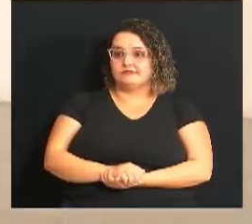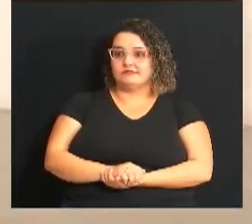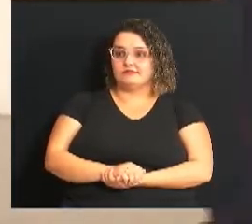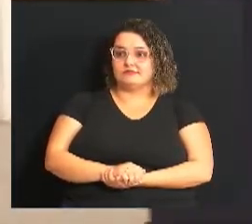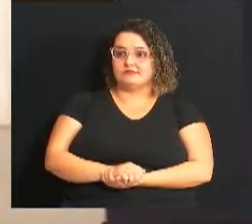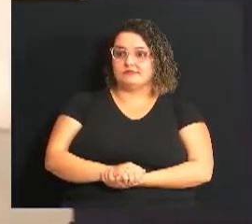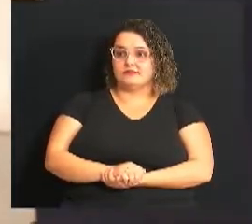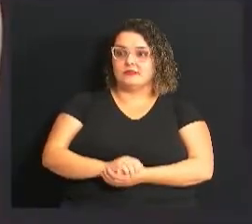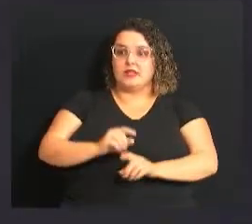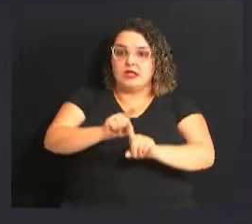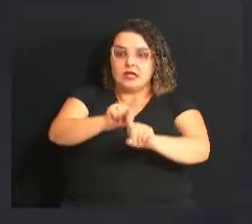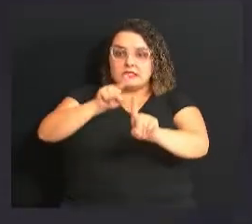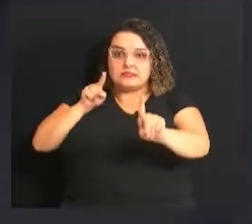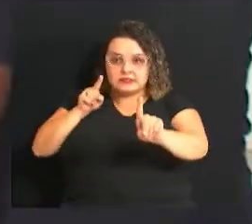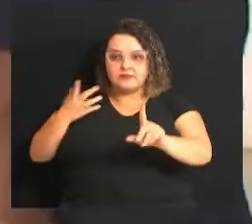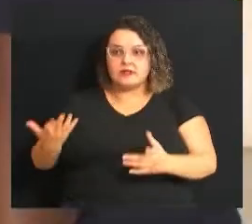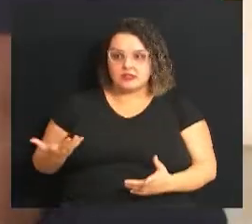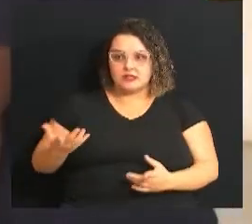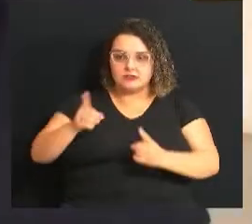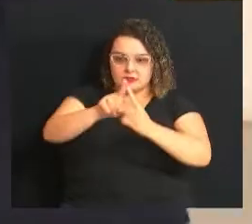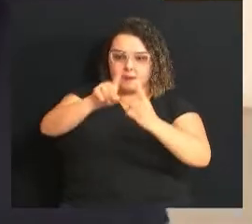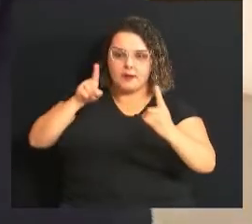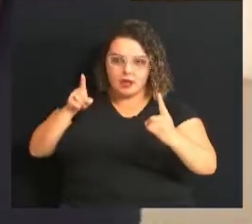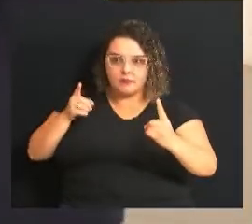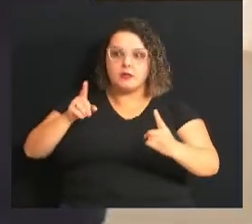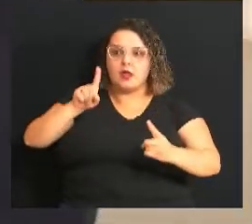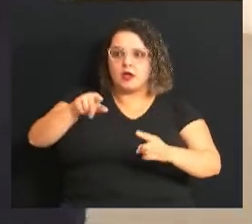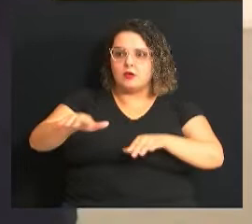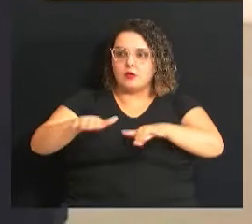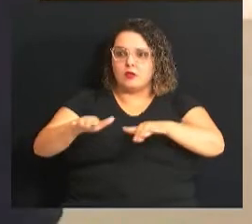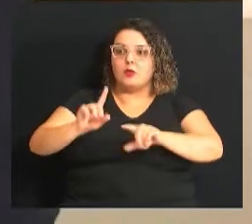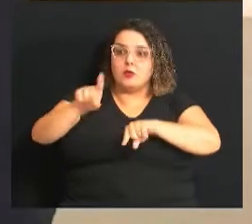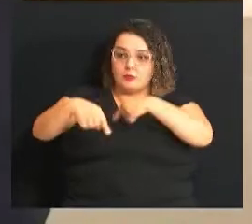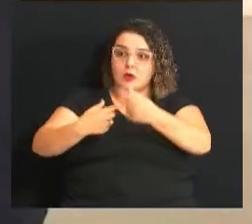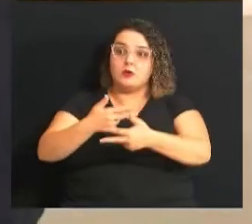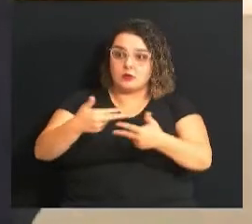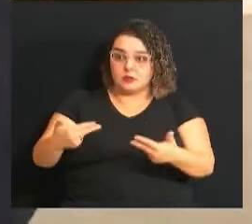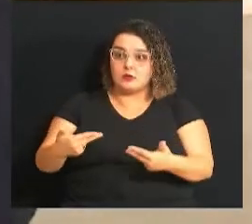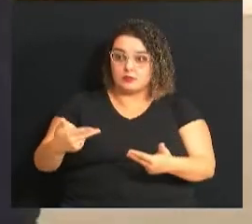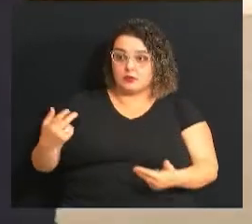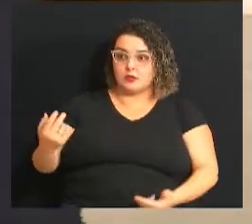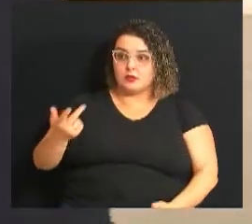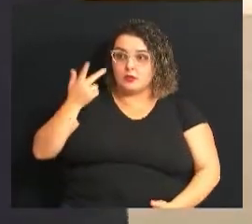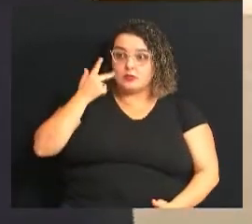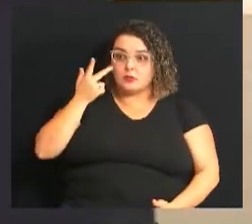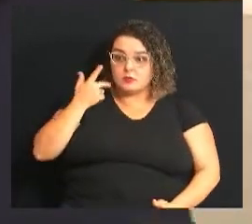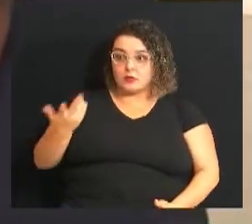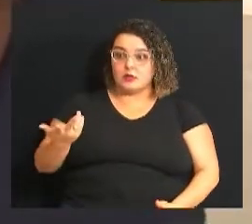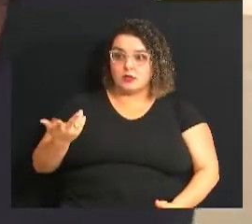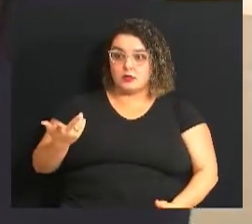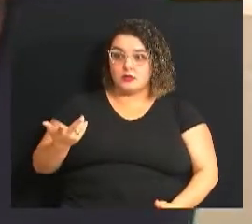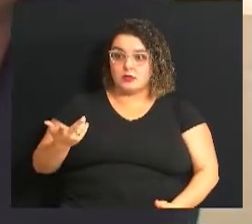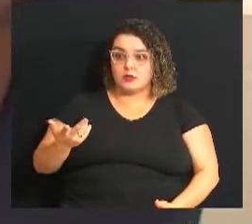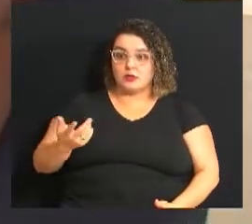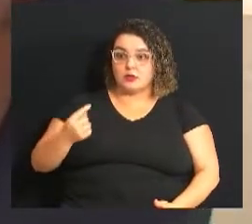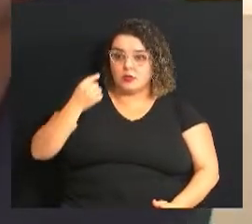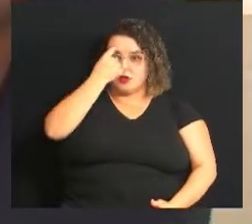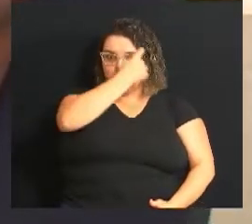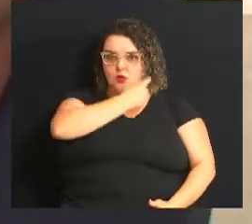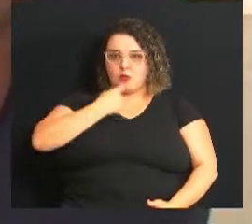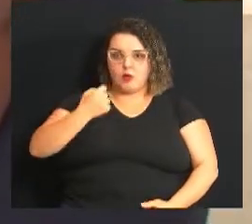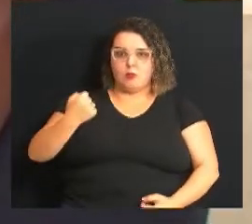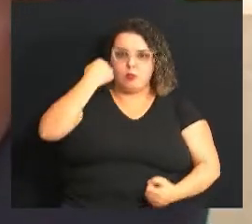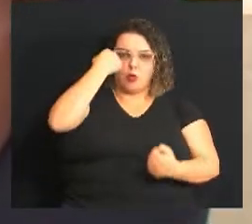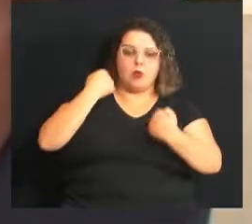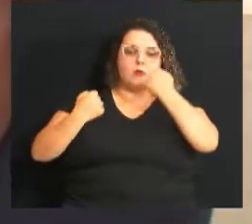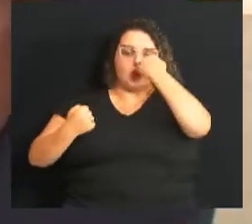de mim. Esse seria um dos movimentos. Outra coisa também muito comum, né? Que as mulheres têm o rosto, a cabeça atingido, que